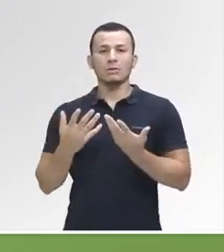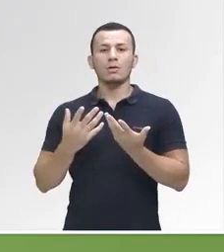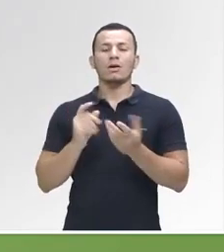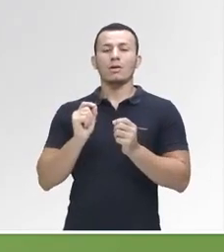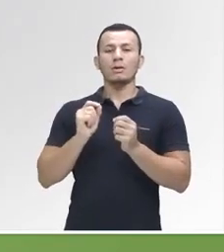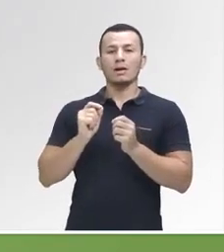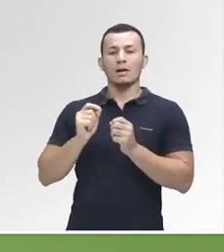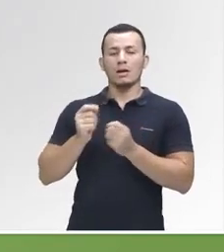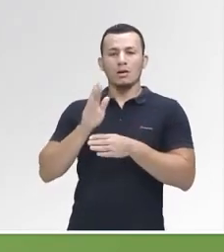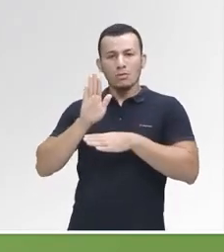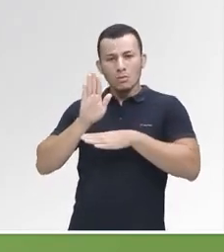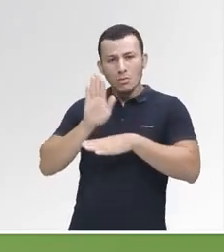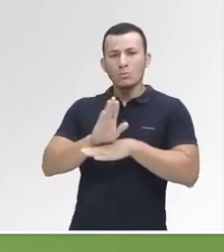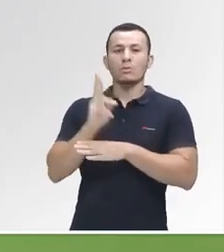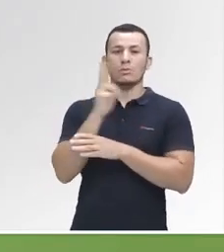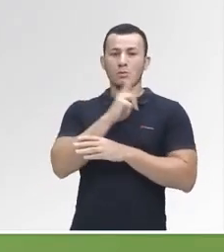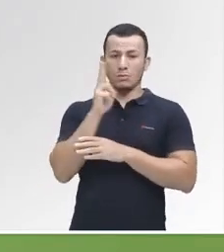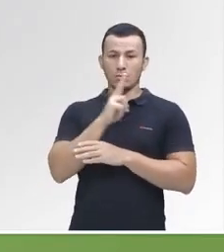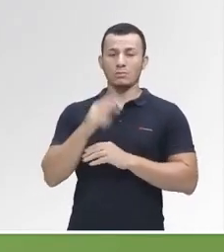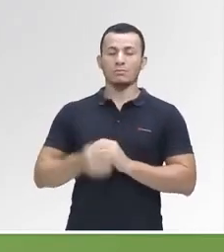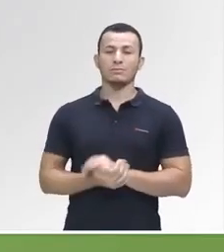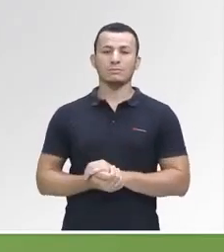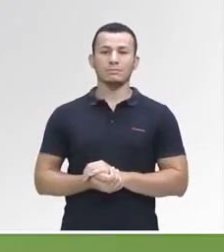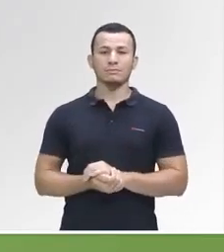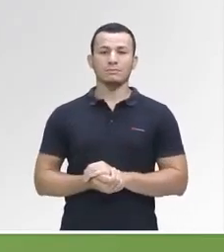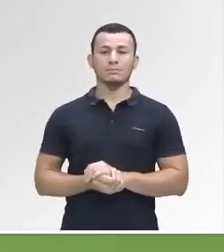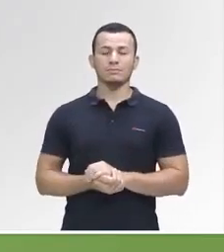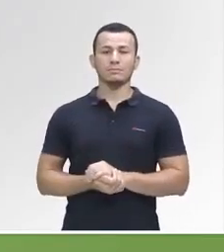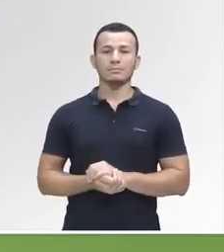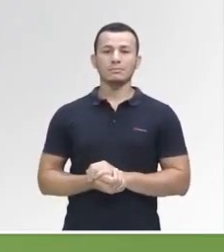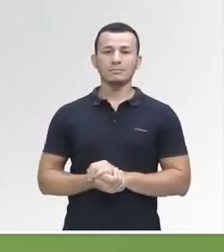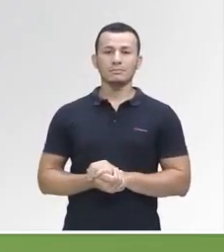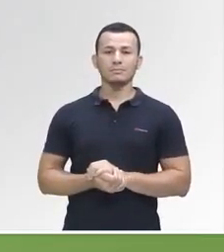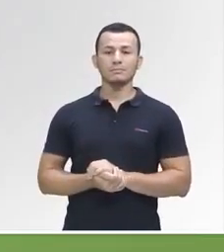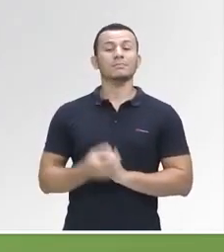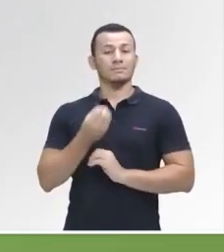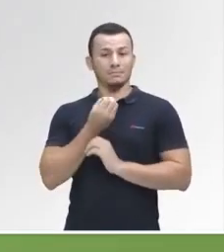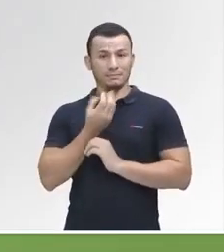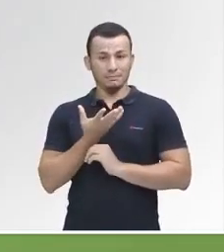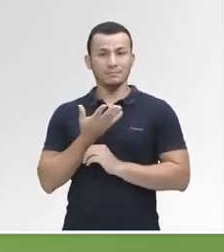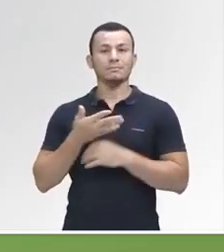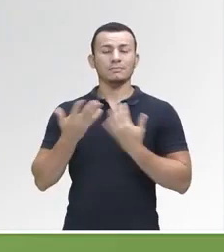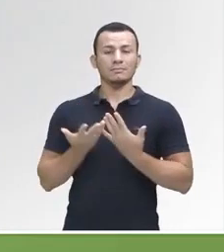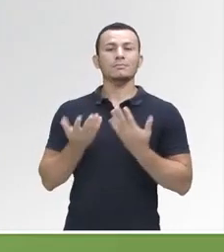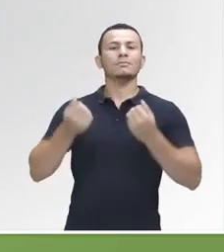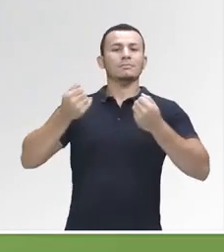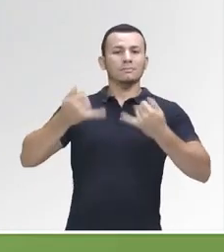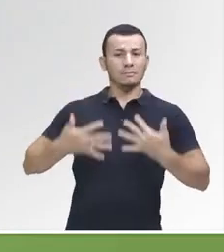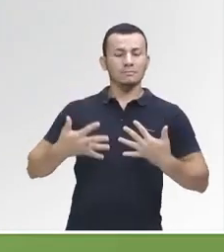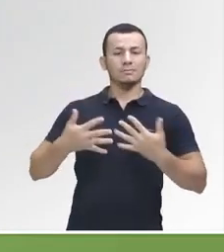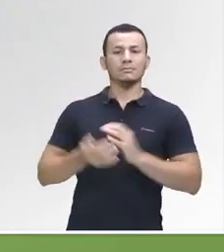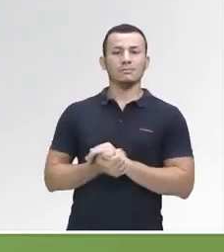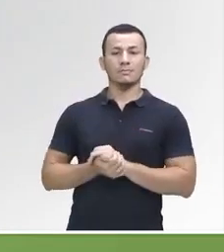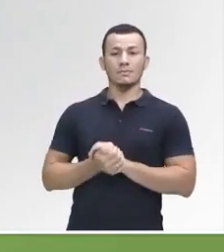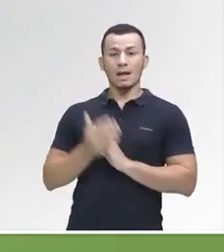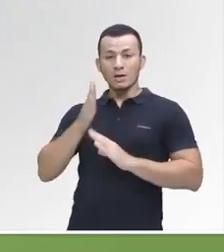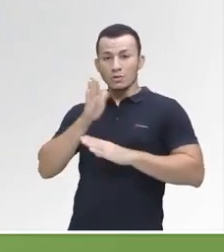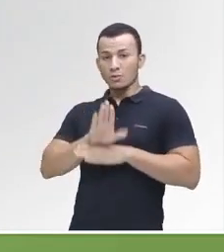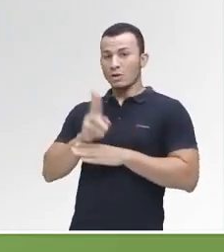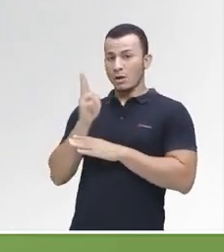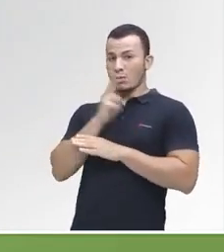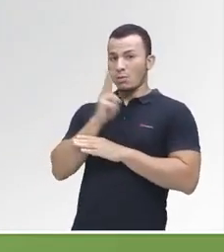primeiros socorros. Muito bem, então vamos ver aqui. Os primeiros socorros servem